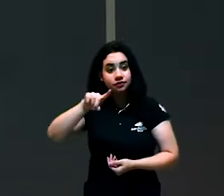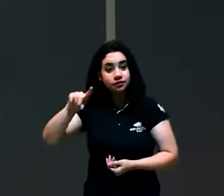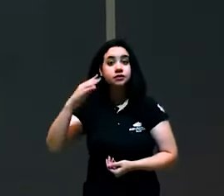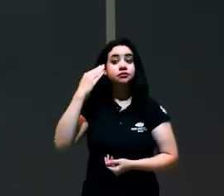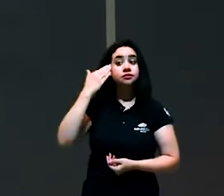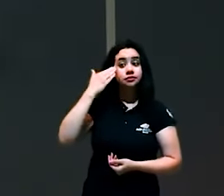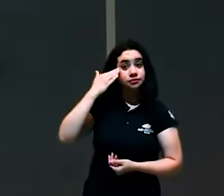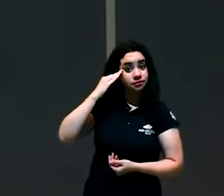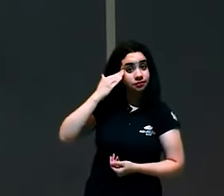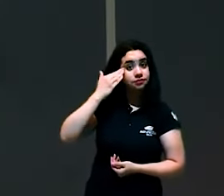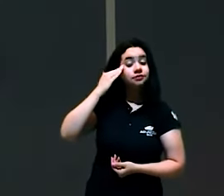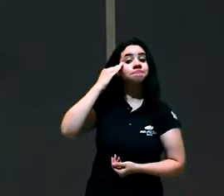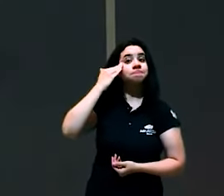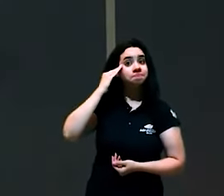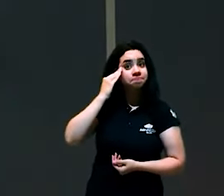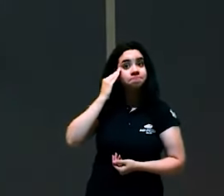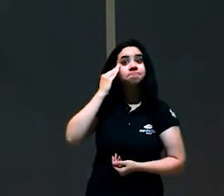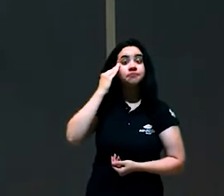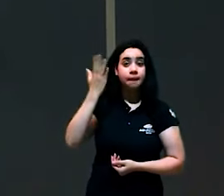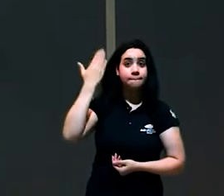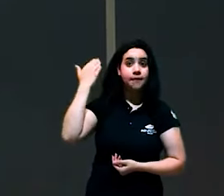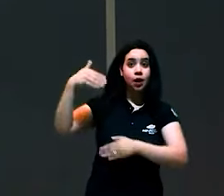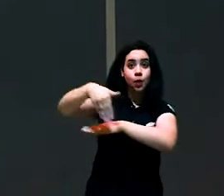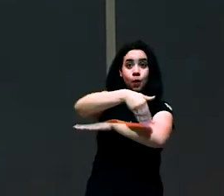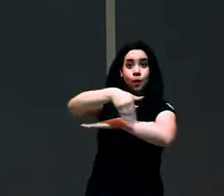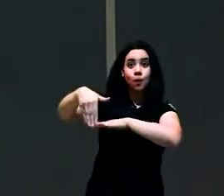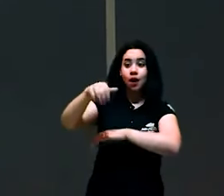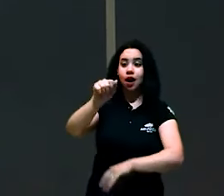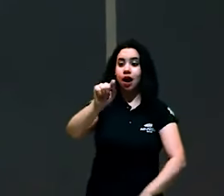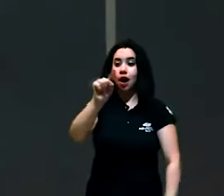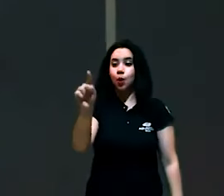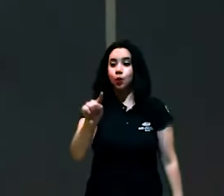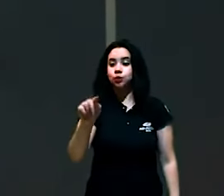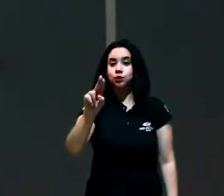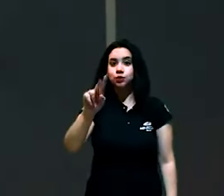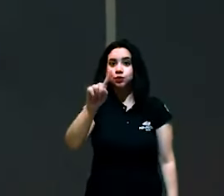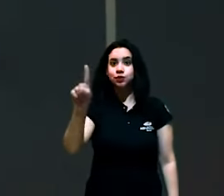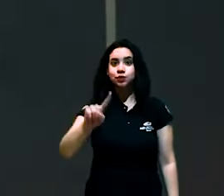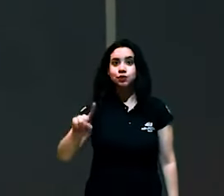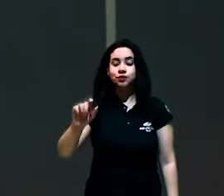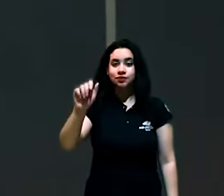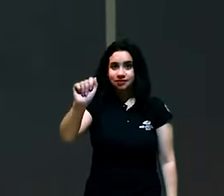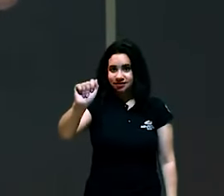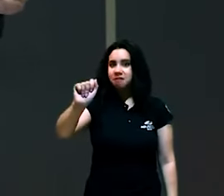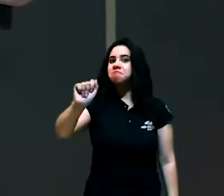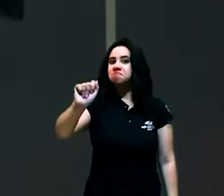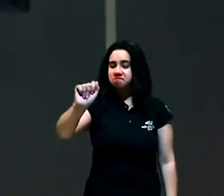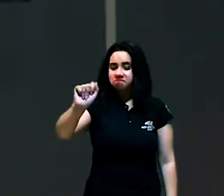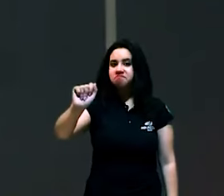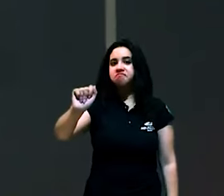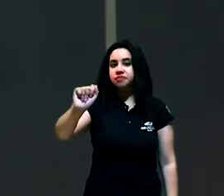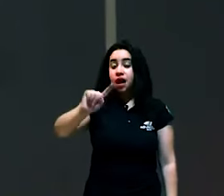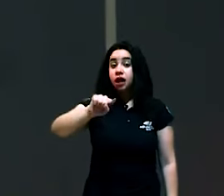1913 chegou o fogo de Açusa a Canadá. Eu estou falando de 4 anos mais